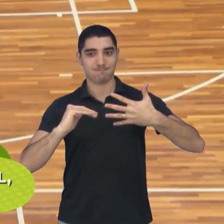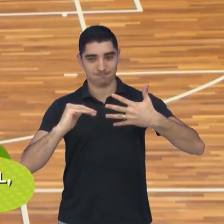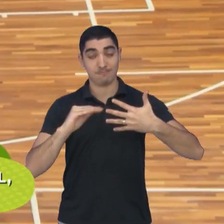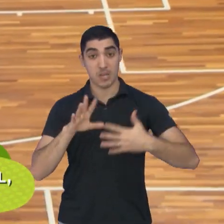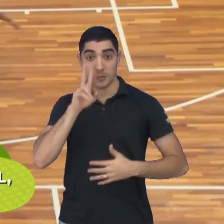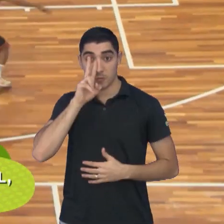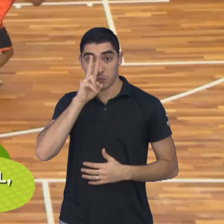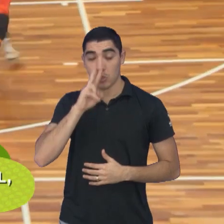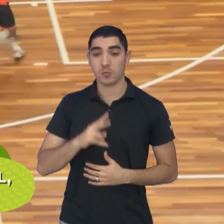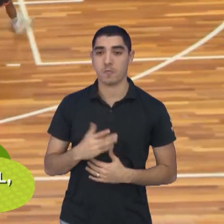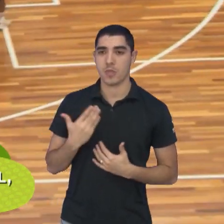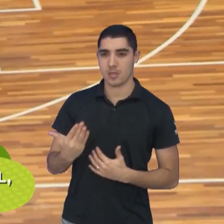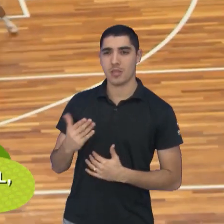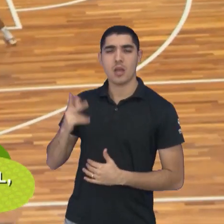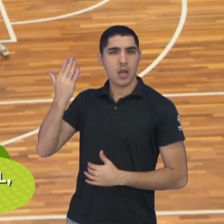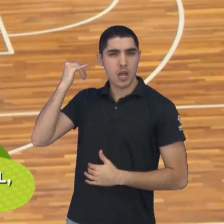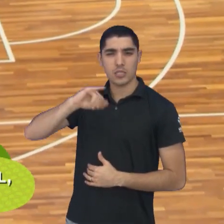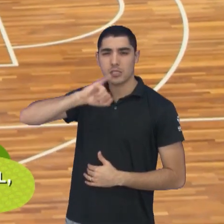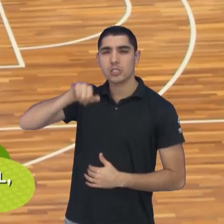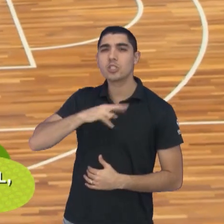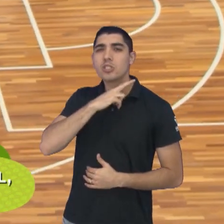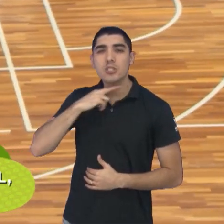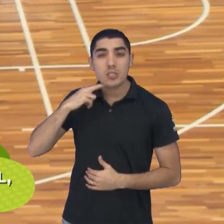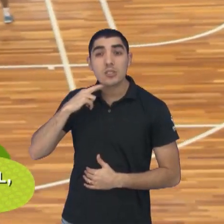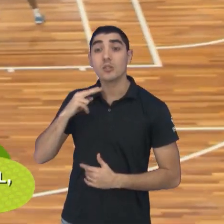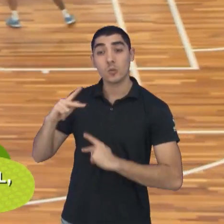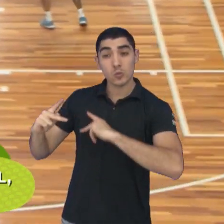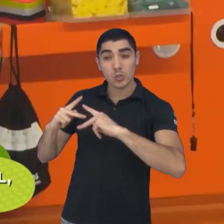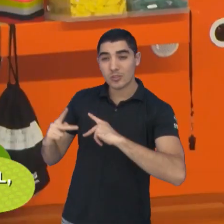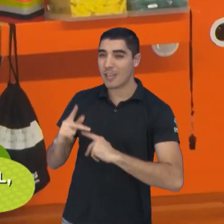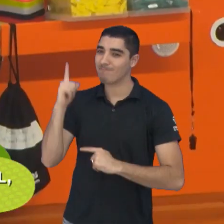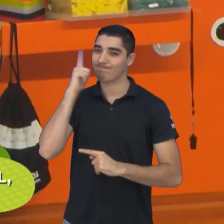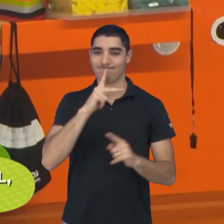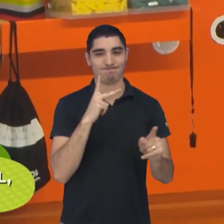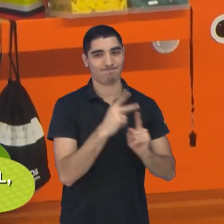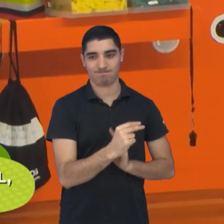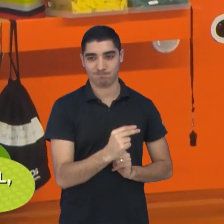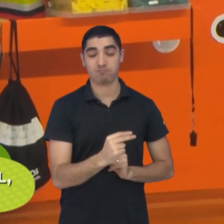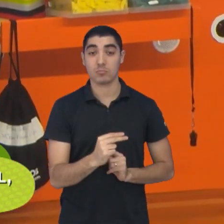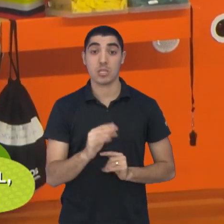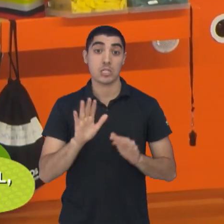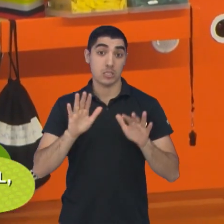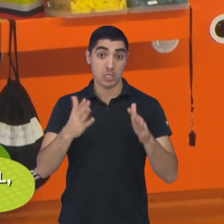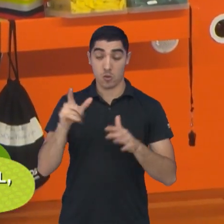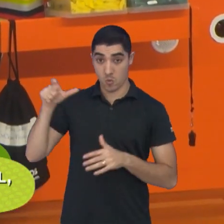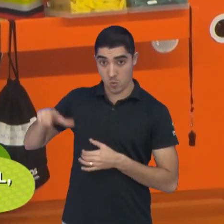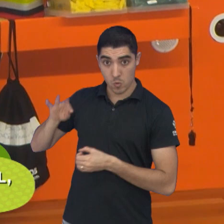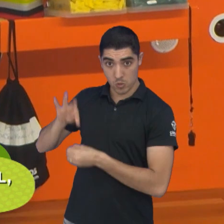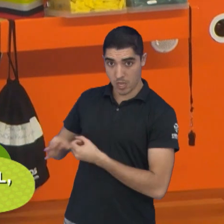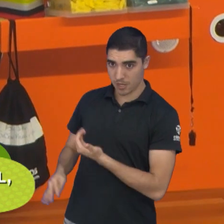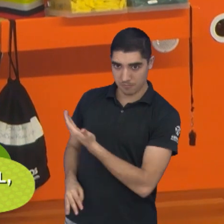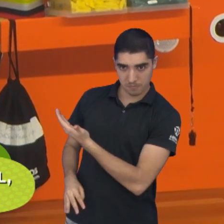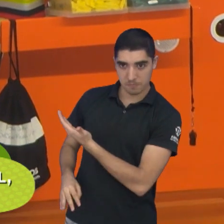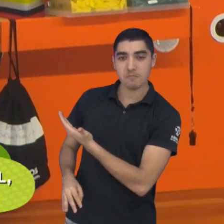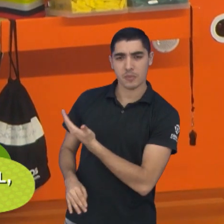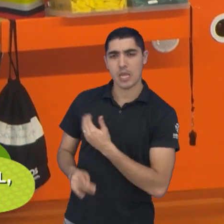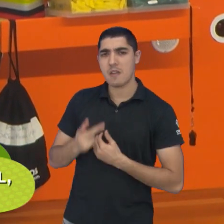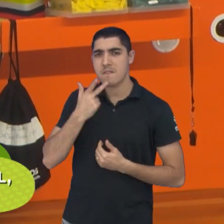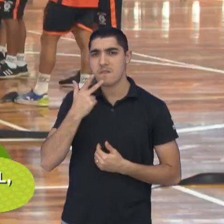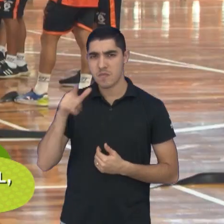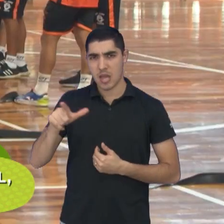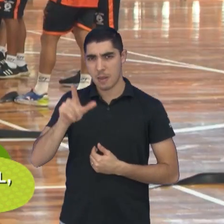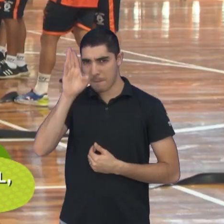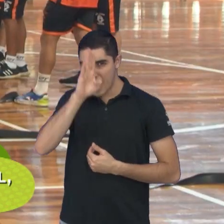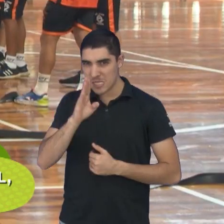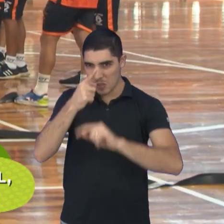de casa contra o Jaraguá na última rodada, a vitória não veio. Para o técnico Gabriel Oliveira, na liga não existe jogo